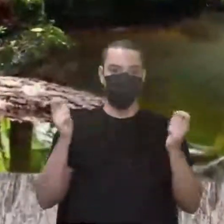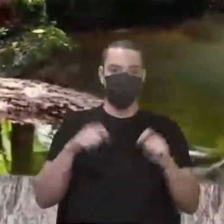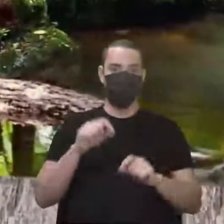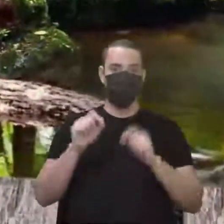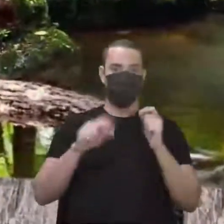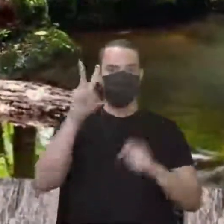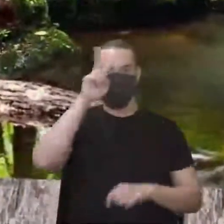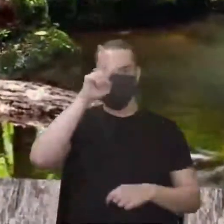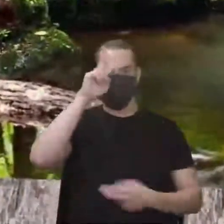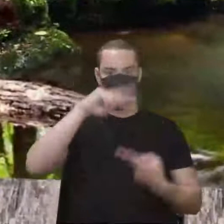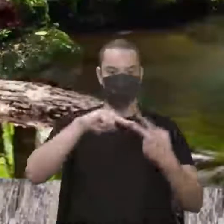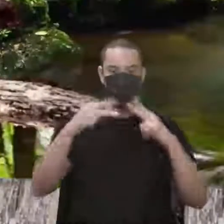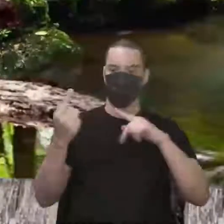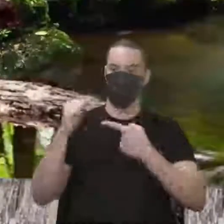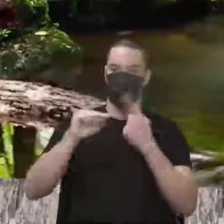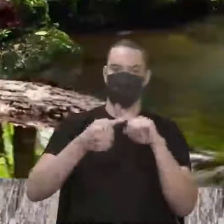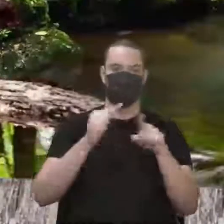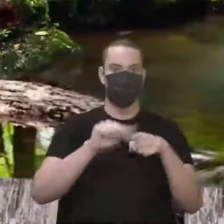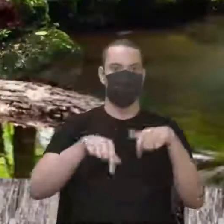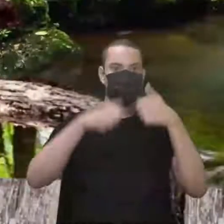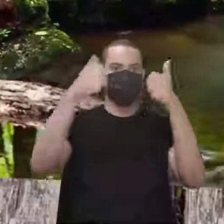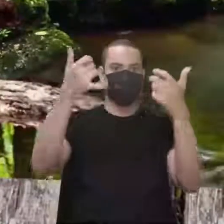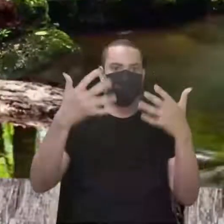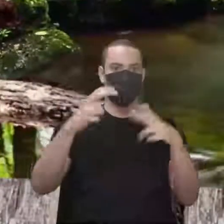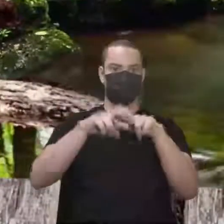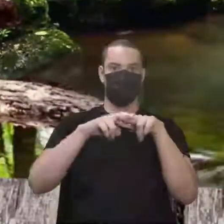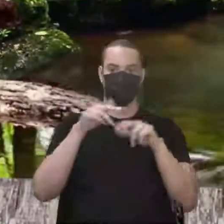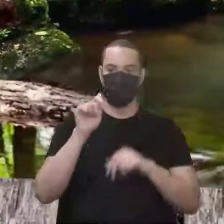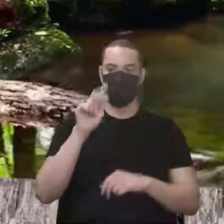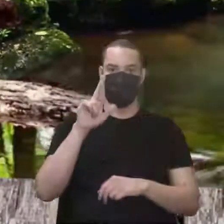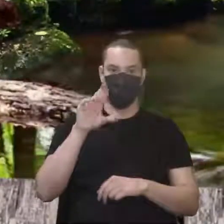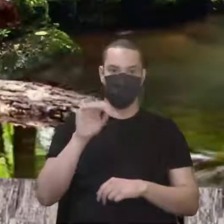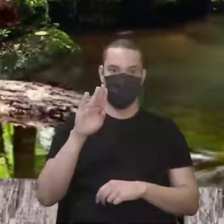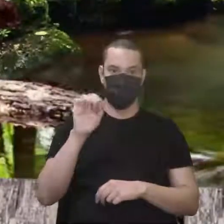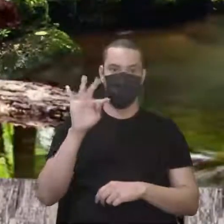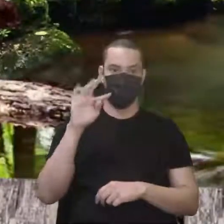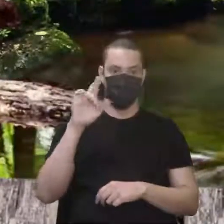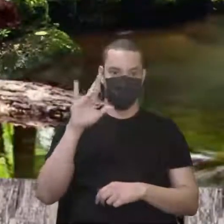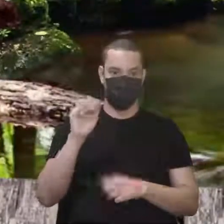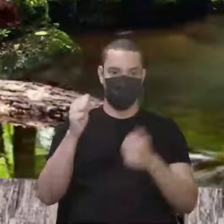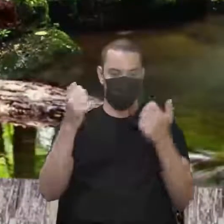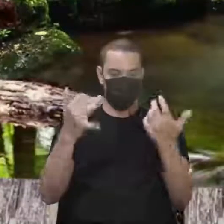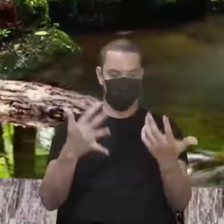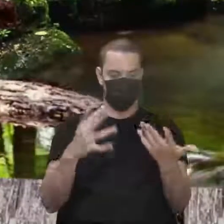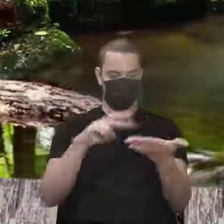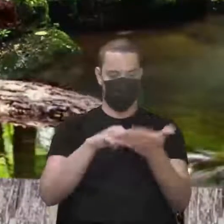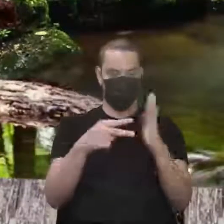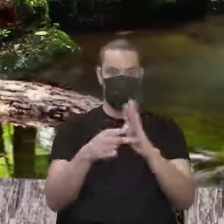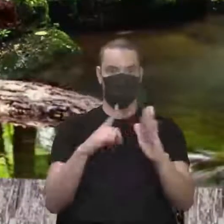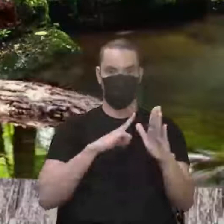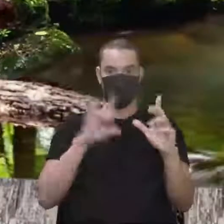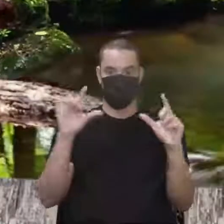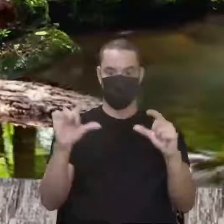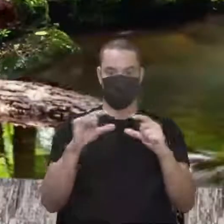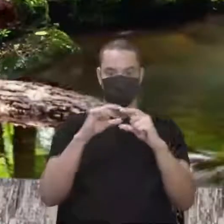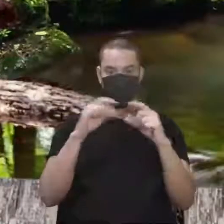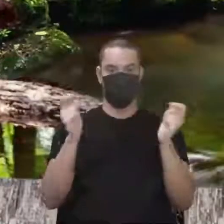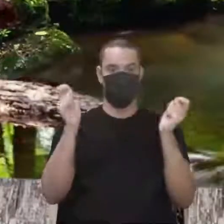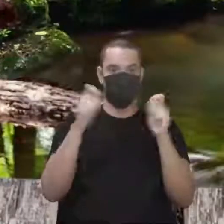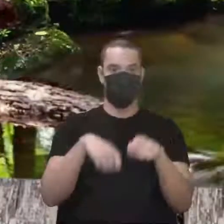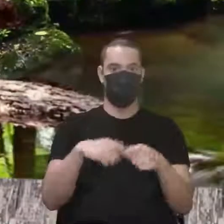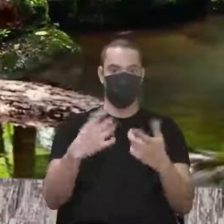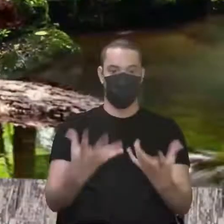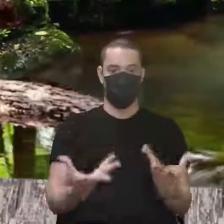falou de DNA recombinante? Então, esse Agrobacterium tumefensis, ele tem esse trechinho que então permite